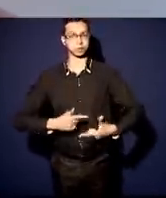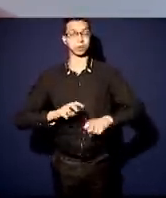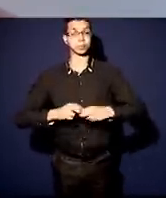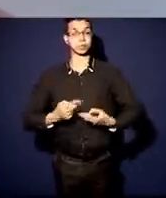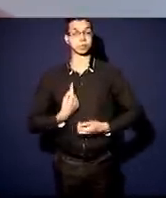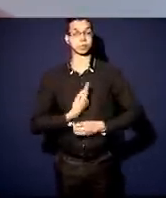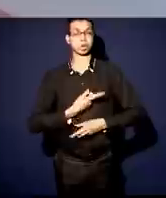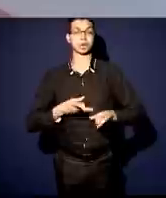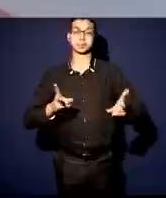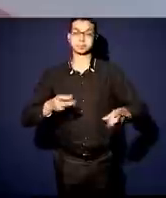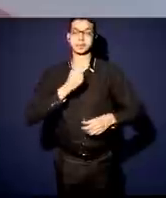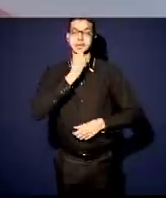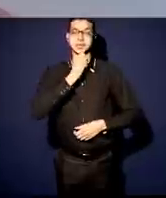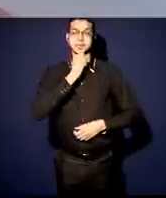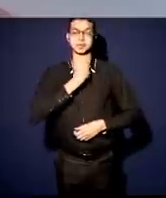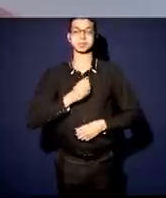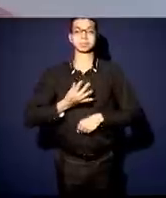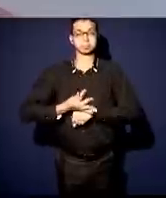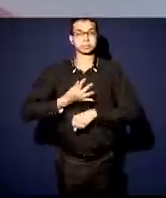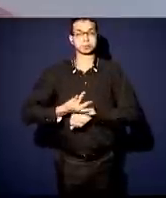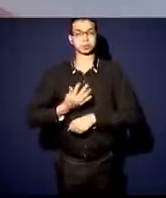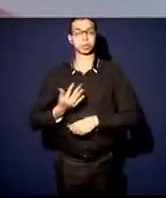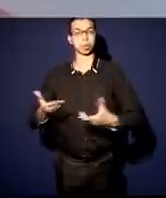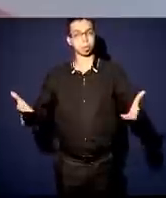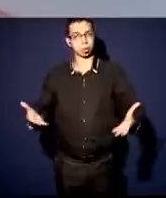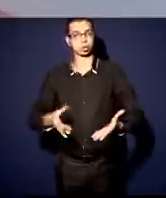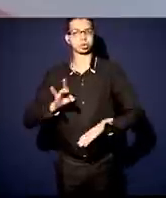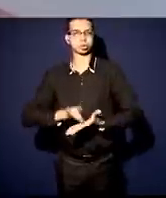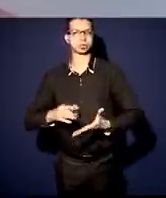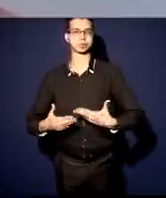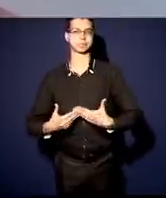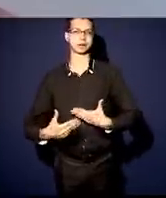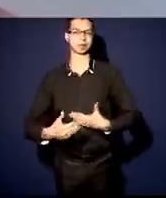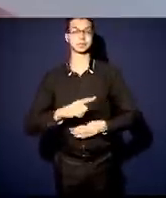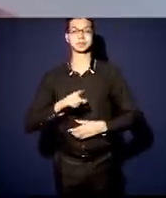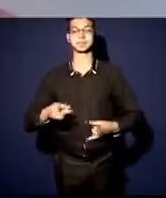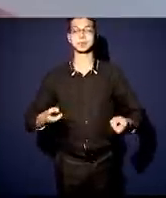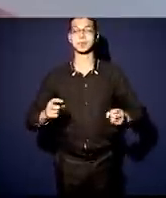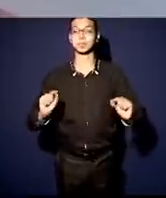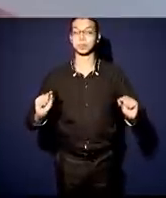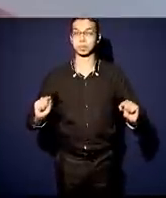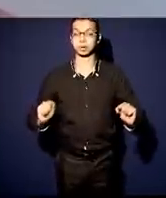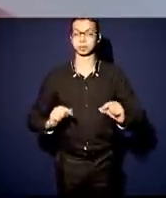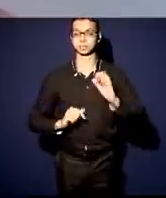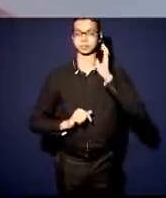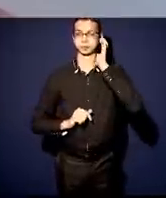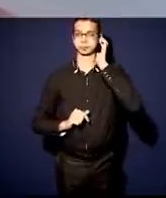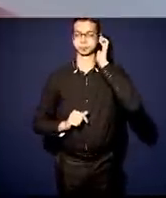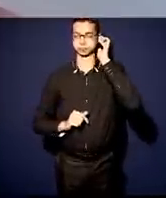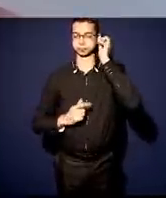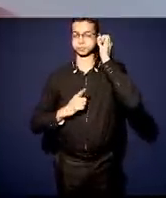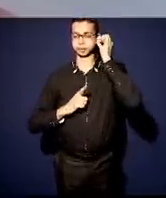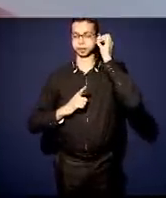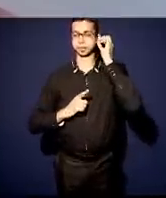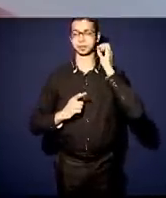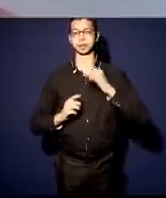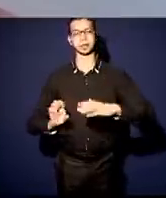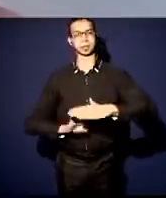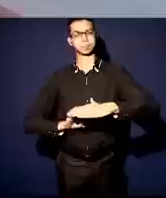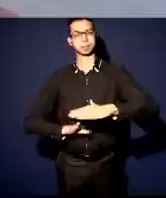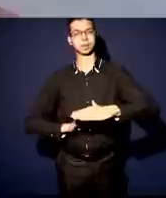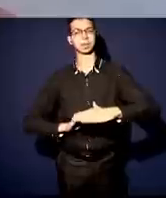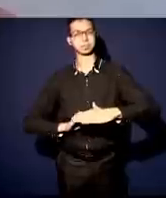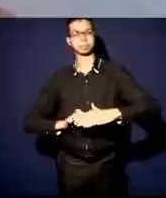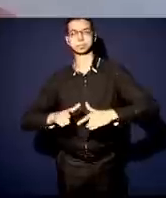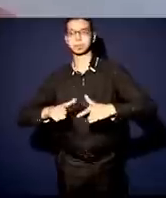uma resiliência muito grande à taxa de juros. Quando você olha para as grandes companhias, né, e o anedótico também mostra isso, elas estão fazendo o